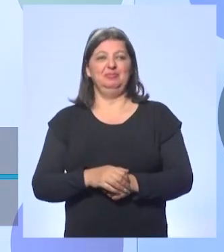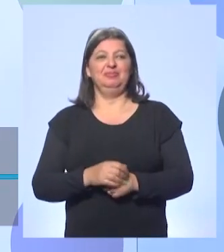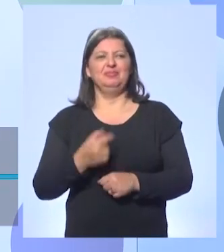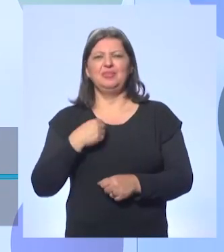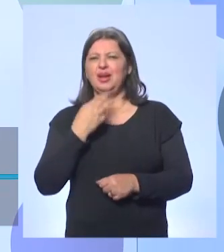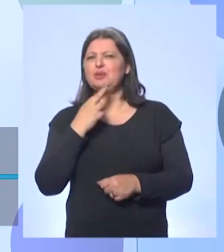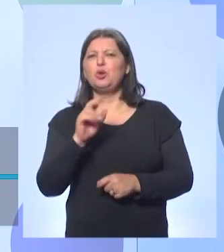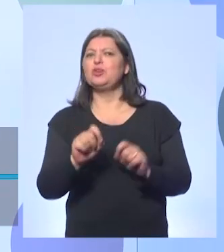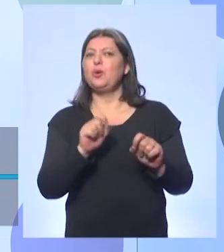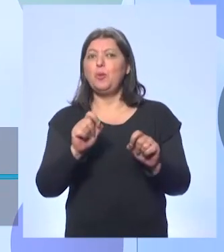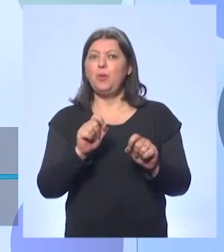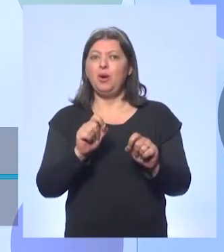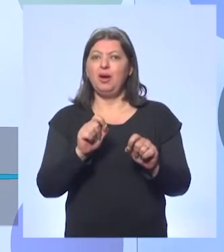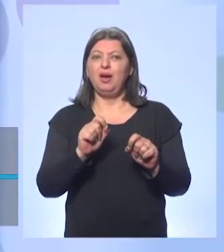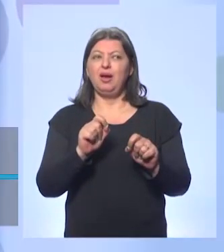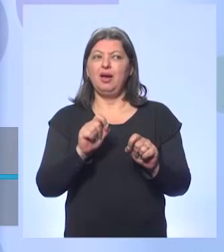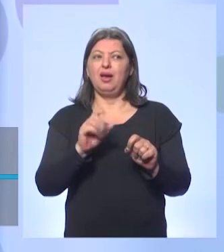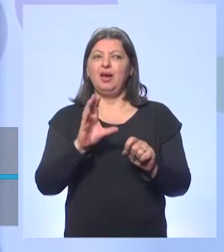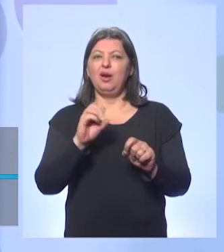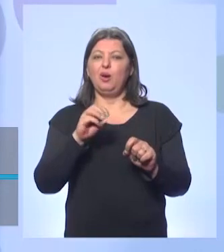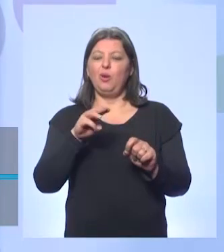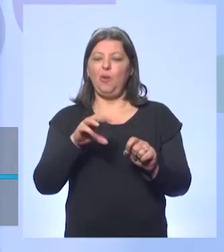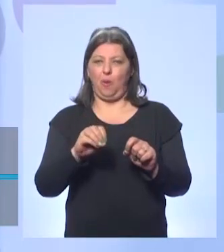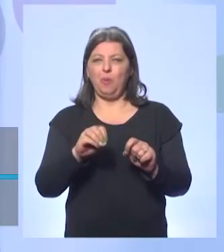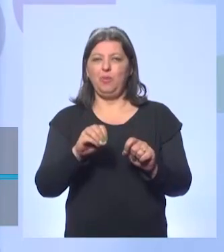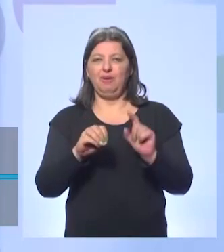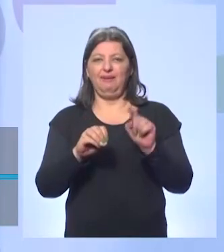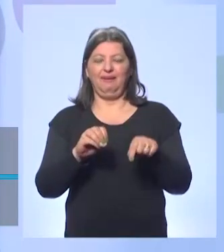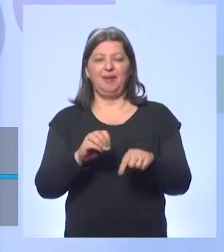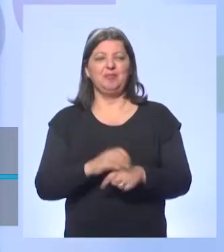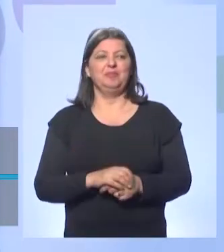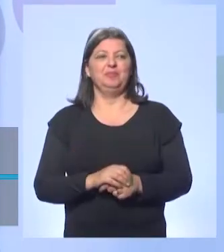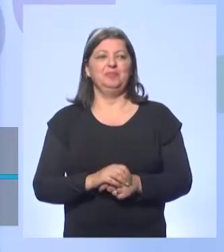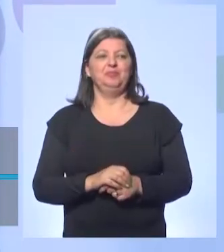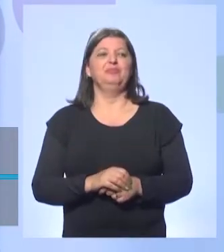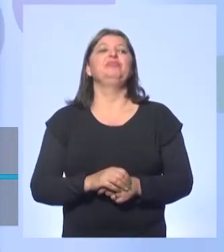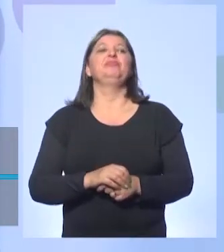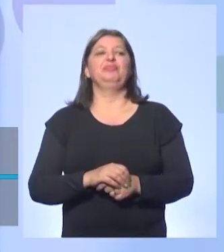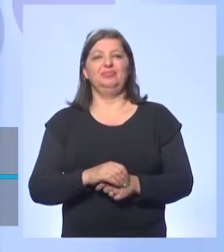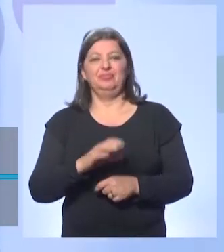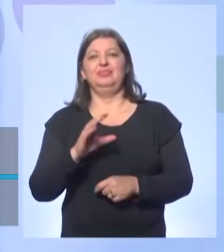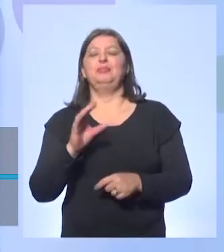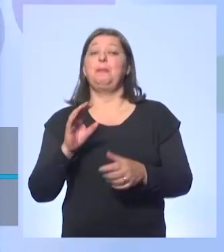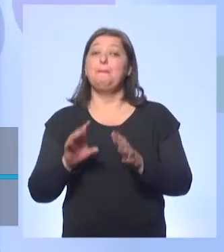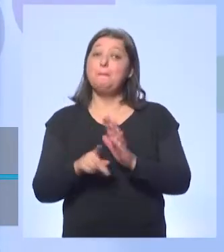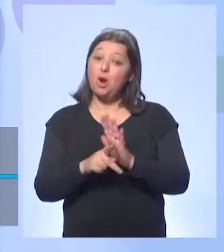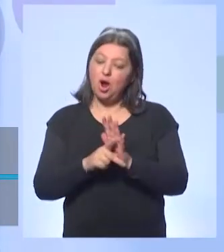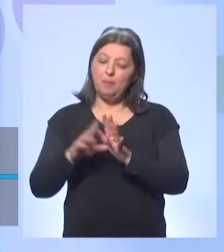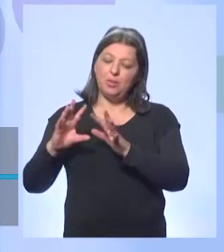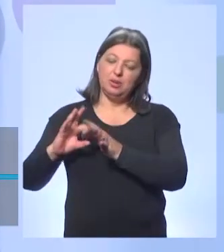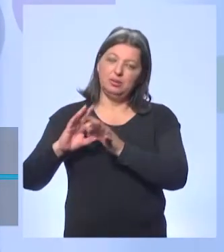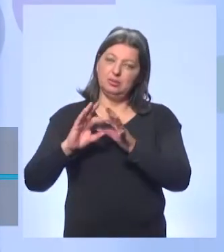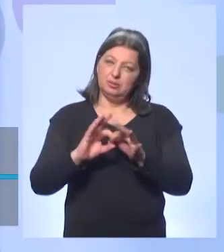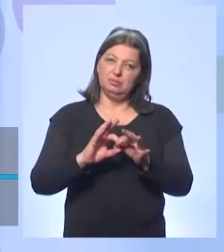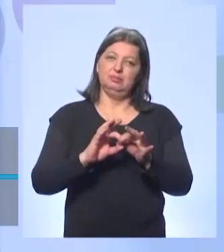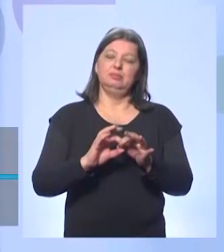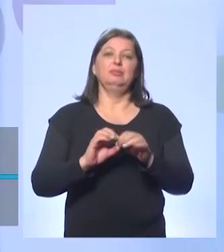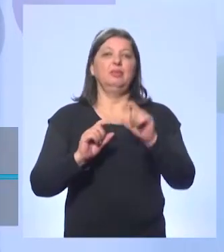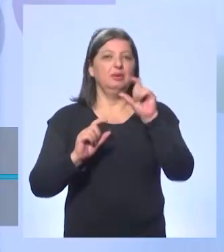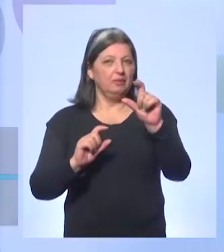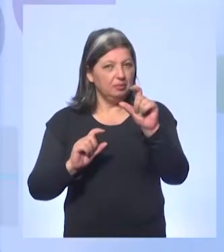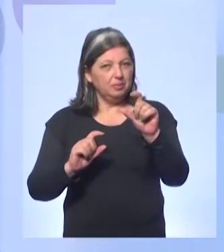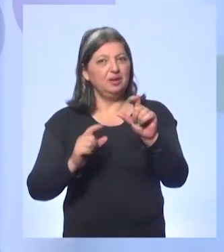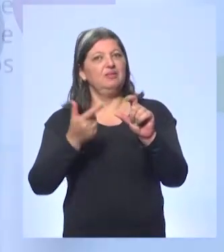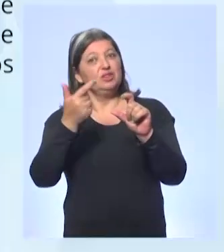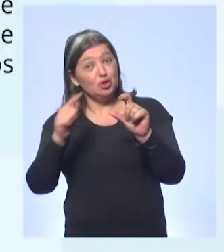como? Como é a resposta? Como, exatamente. Então, eu vou usar um conectivo para não repetir experiências. Vamos lá